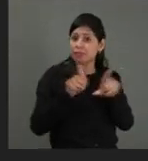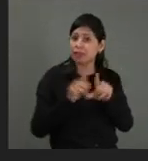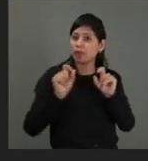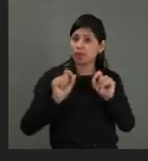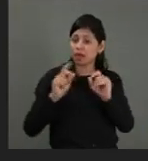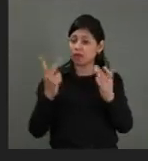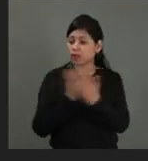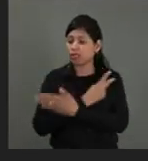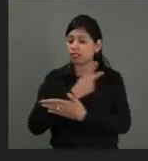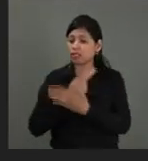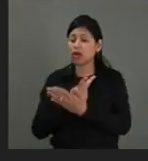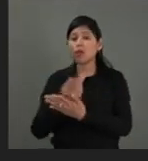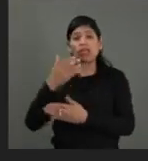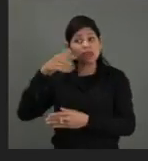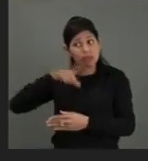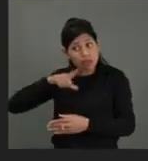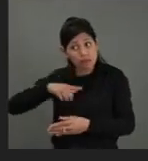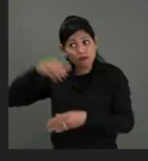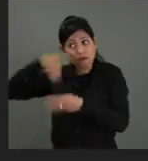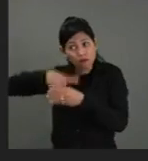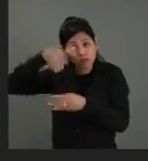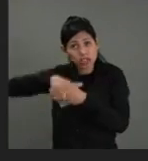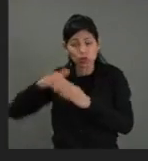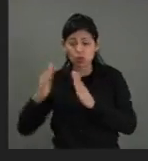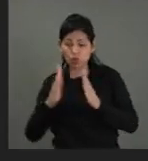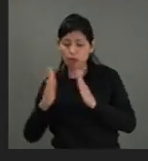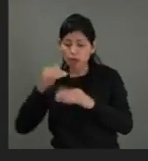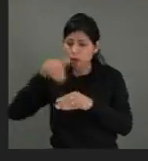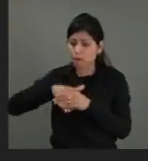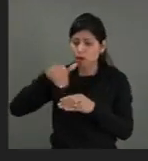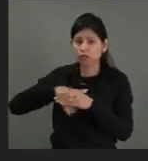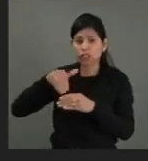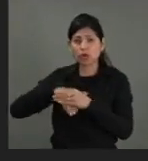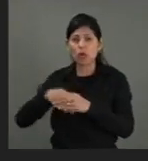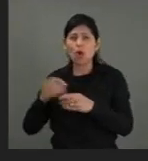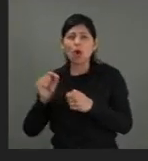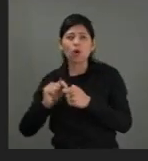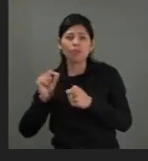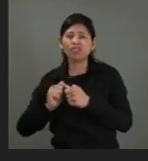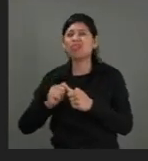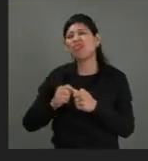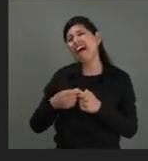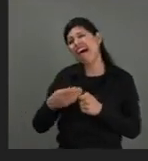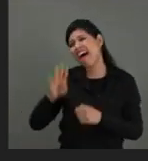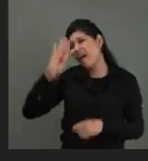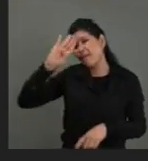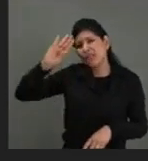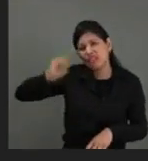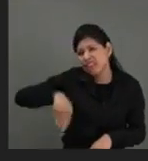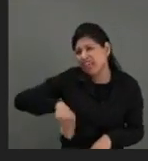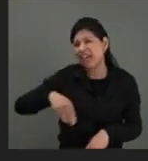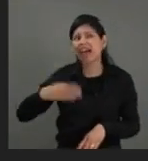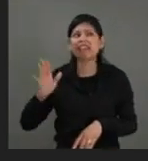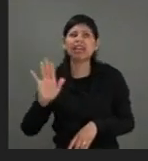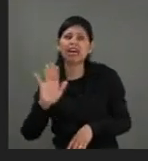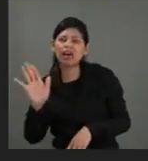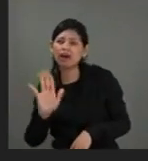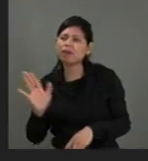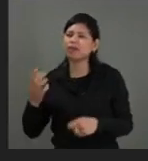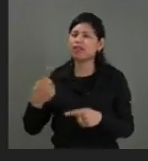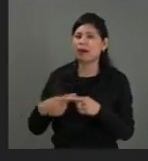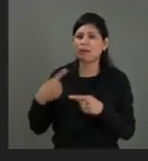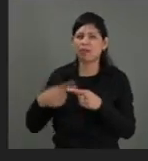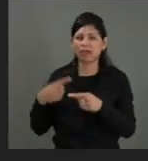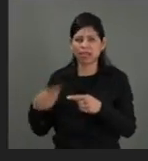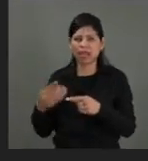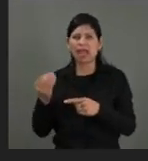votação, ali ainda durante a votação começaram a pular do barco, dizendo que foi totalmente desfigurada, que